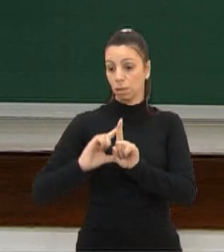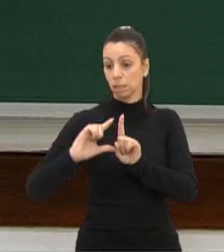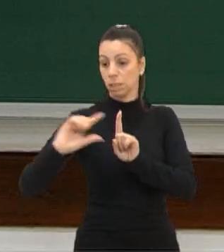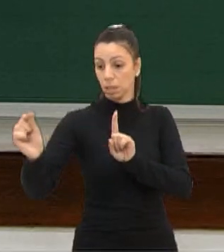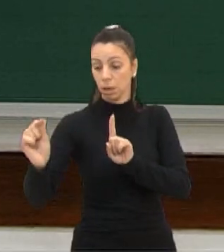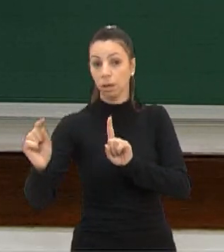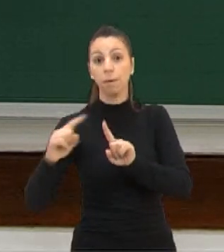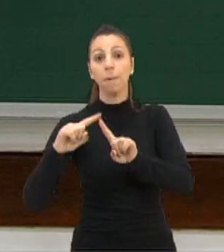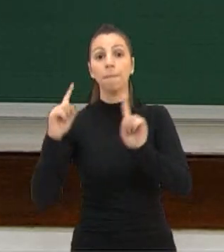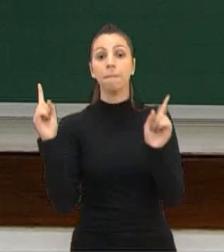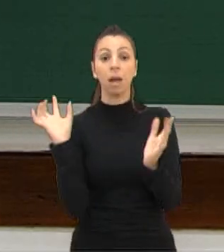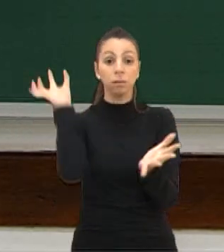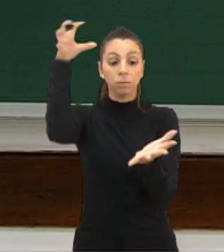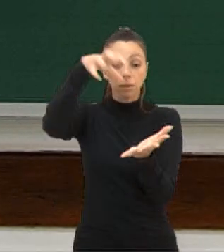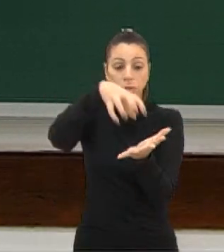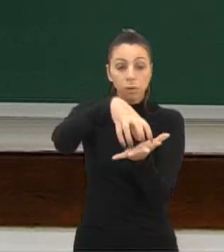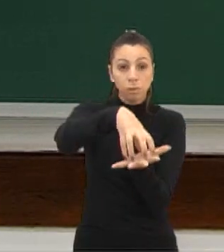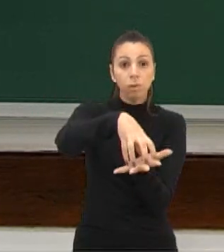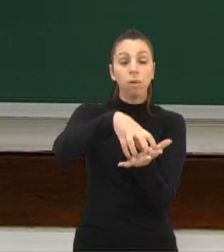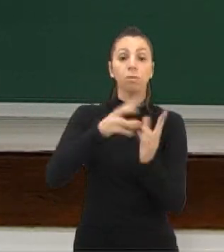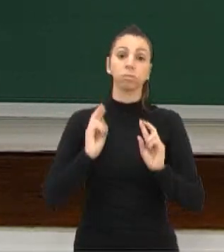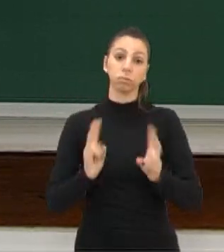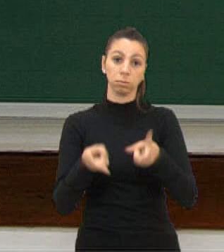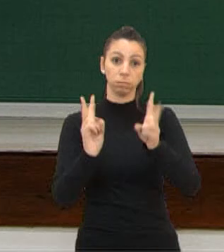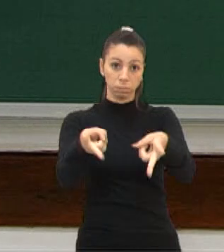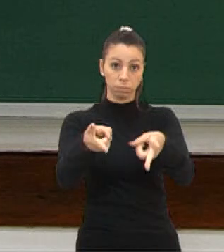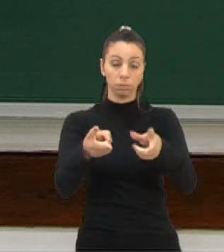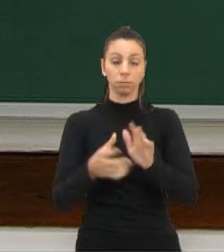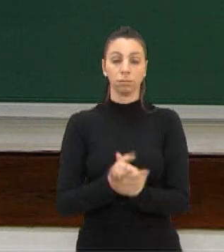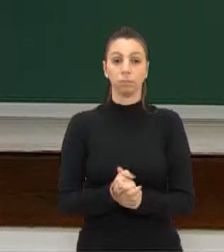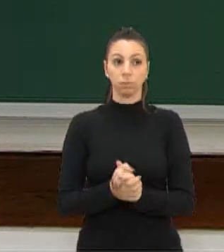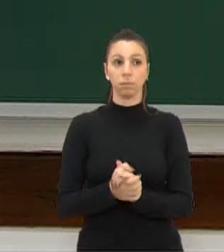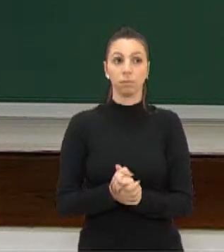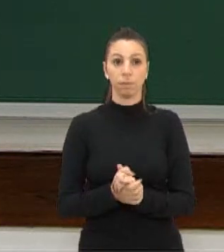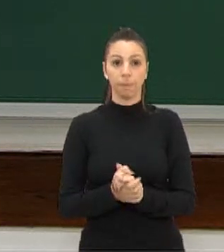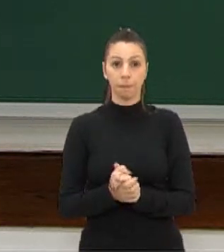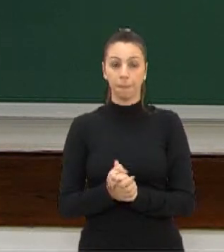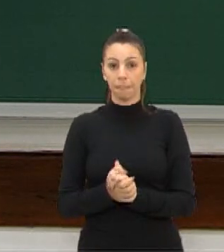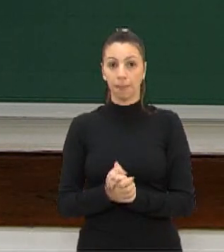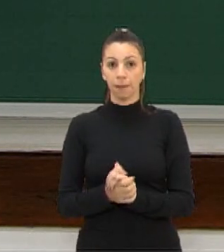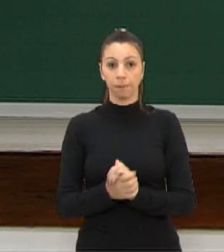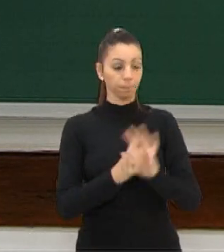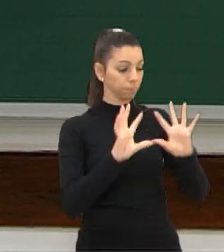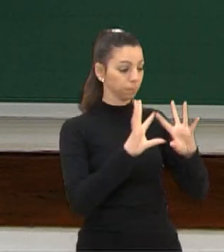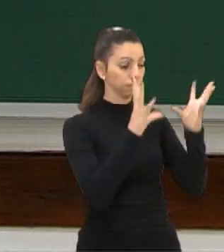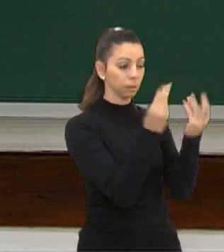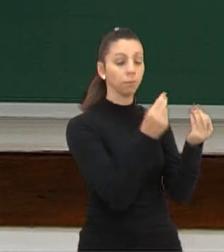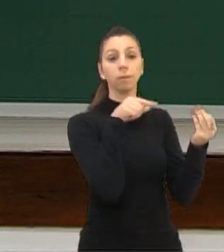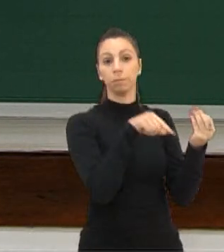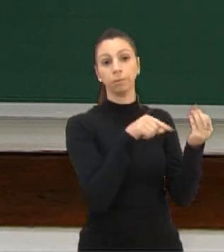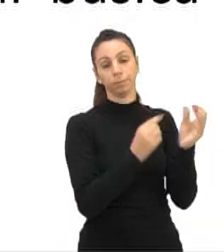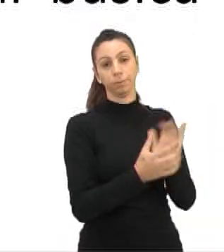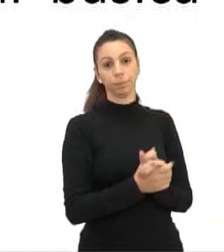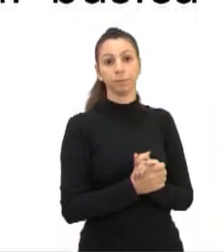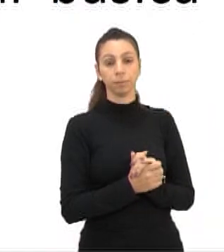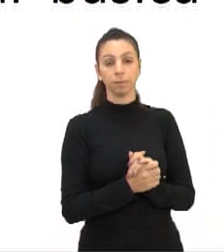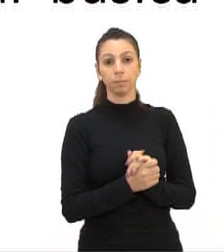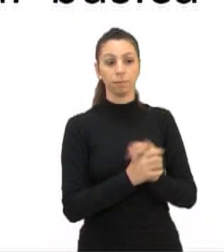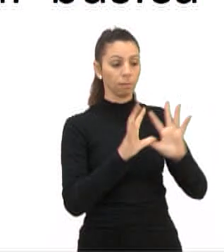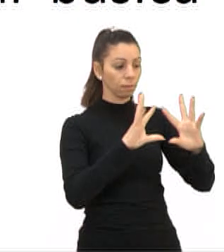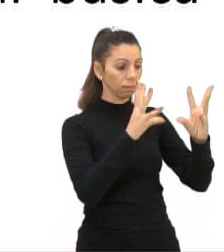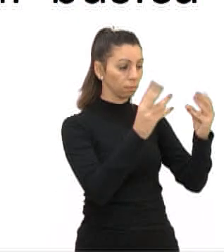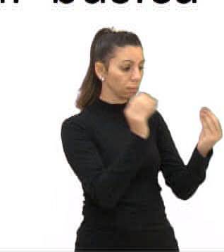aluno. Família. Vamos pegar agora alguns exemplos mais pontualmente. Família. É uma